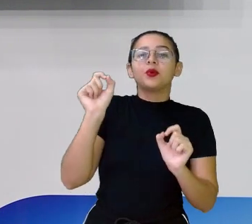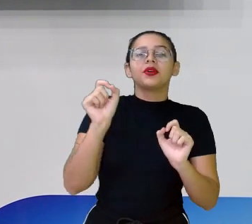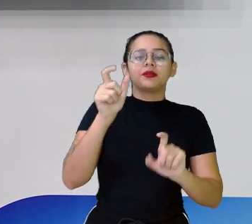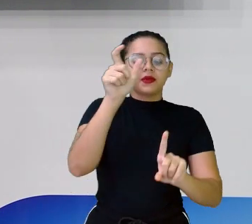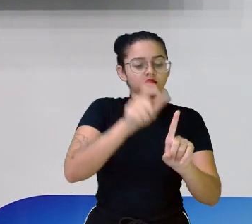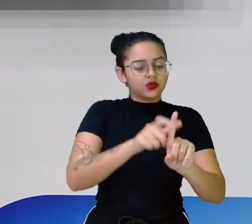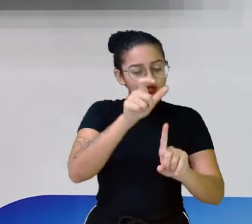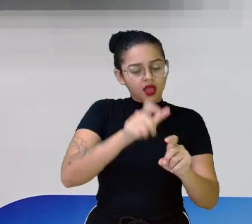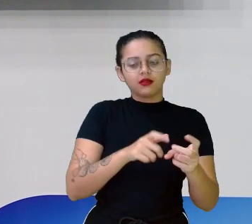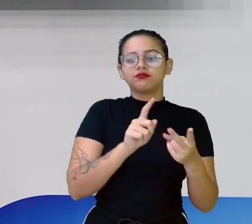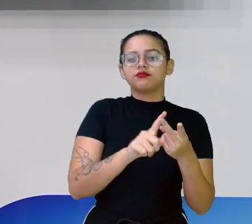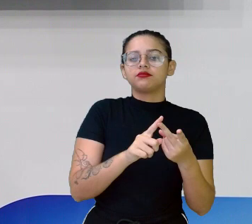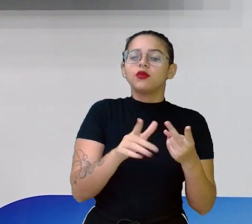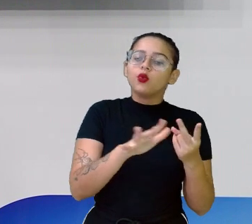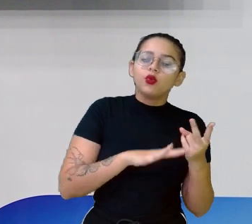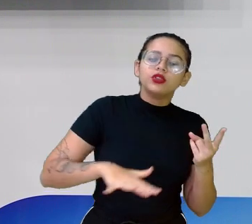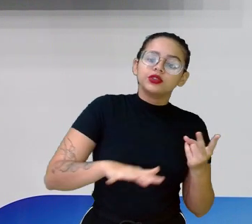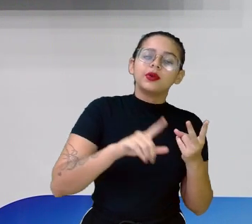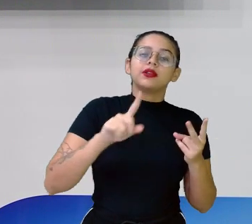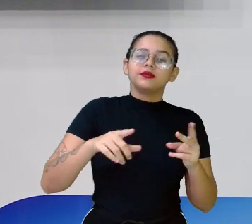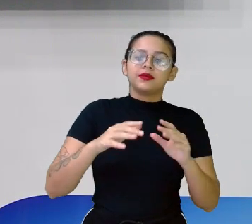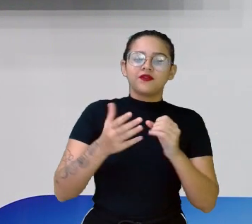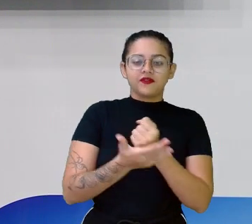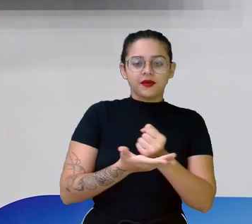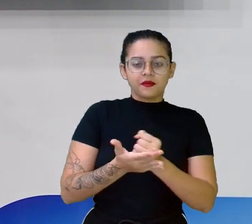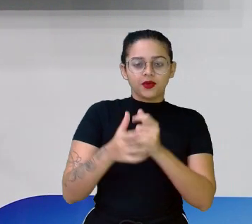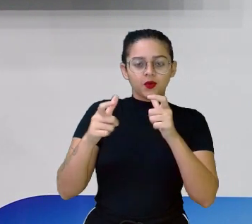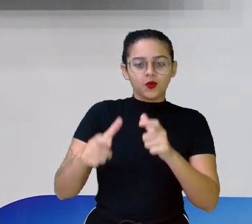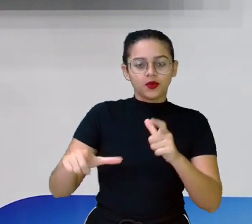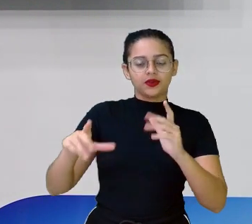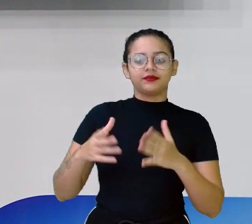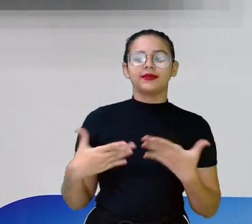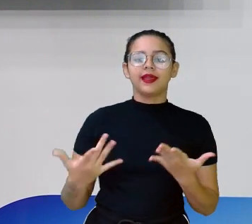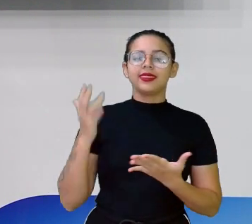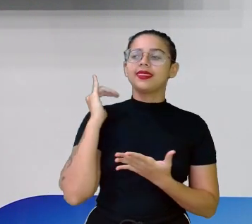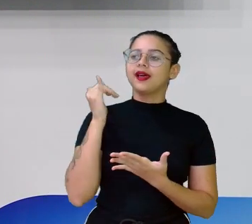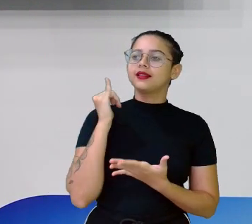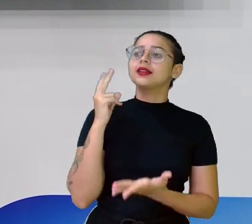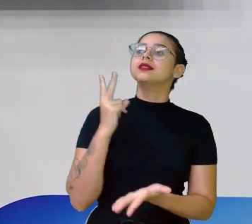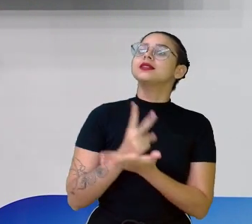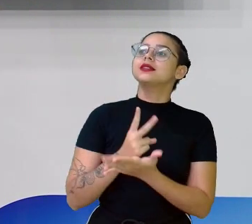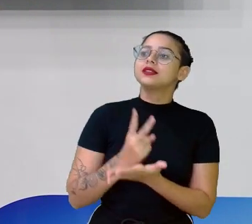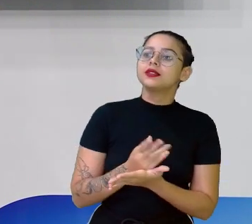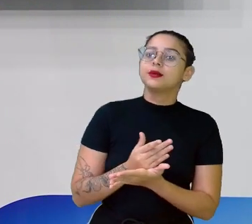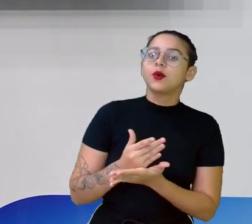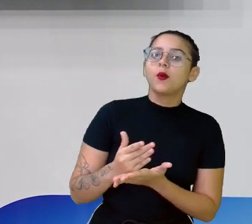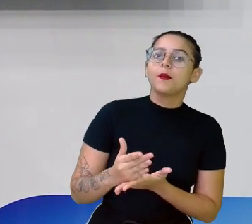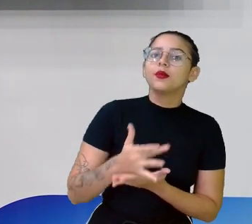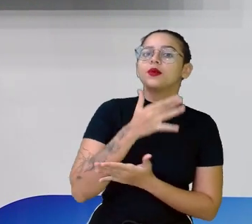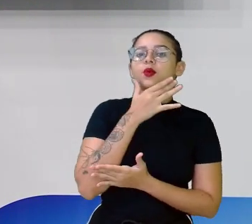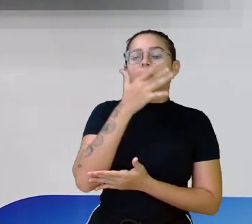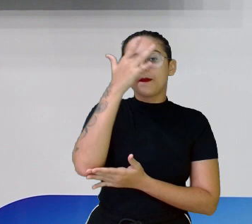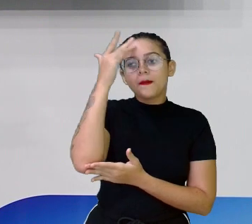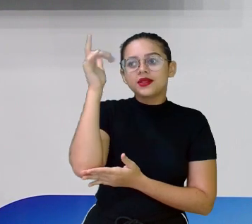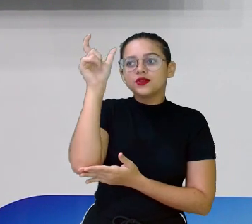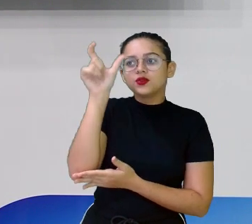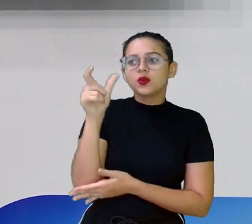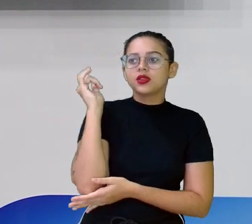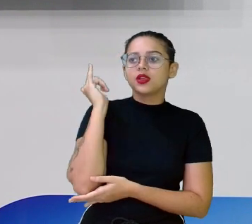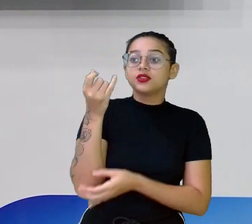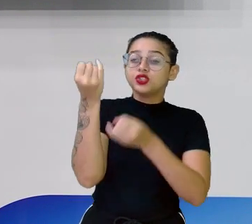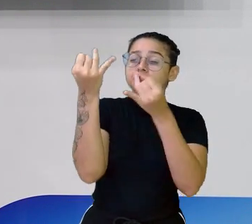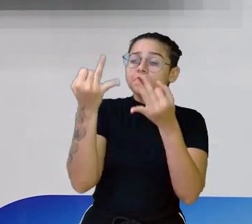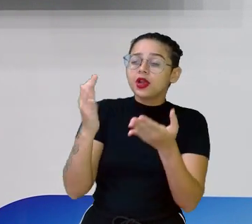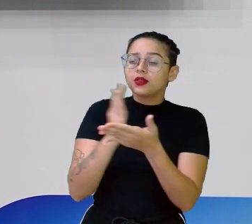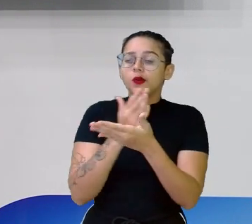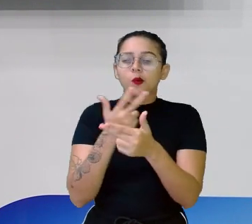personagens, observa aí espaço, que é a farmácia. Então, é uma narrativa, sempre começa com o narrador, explicando